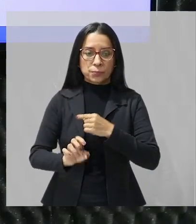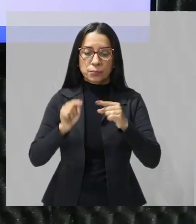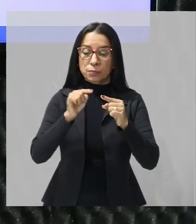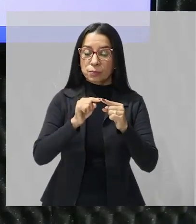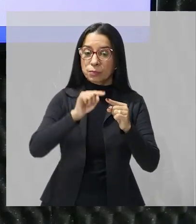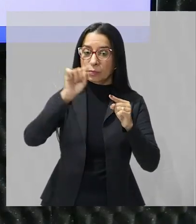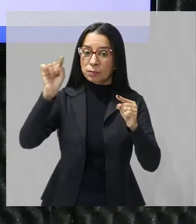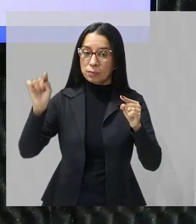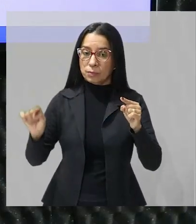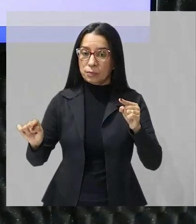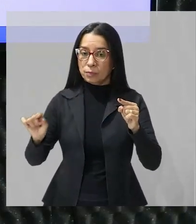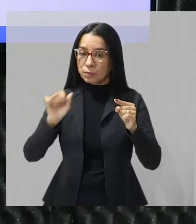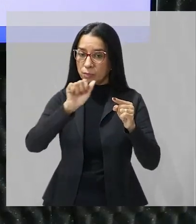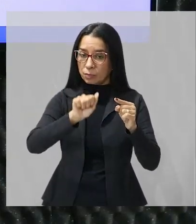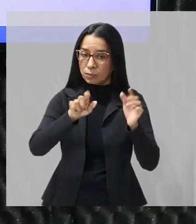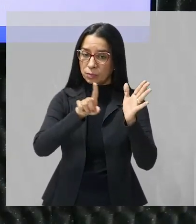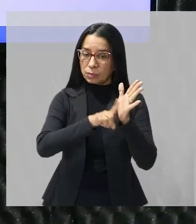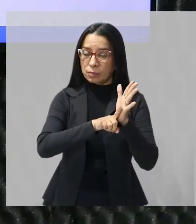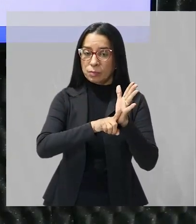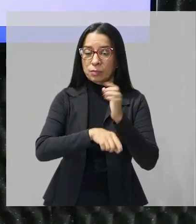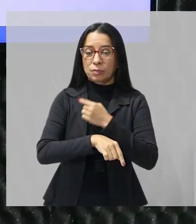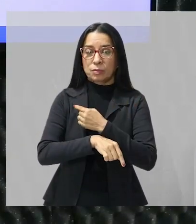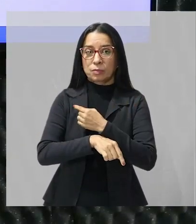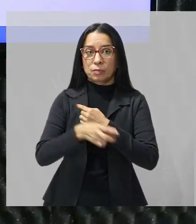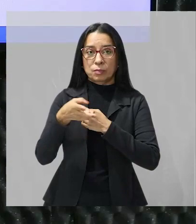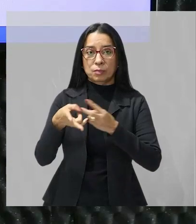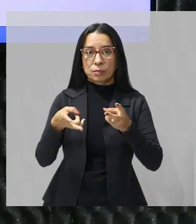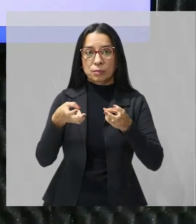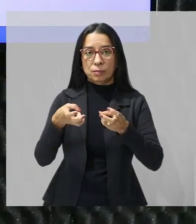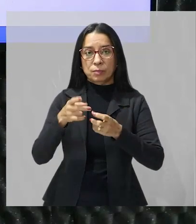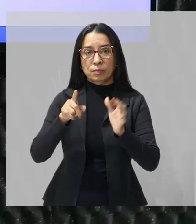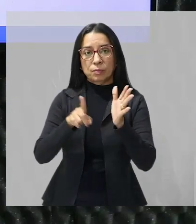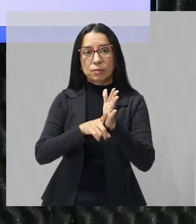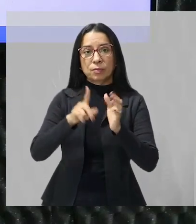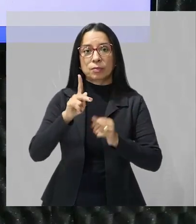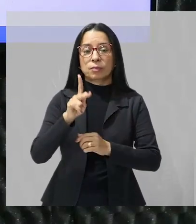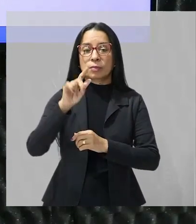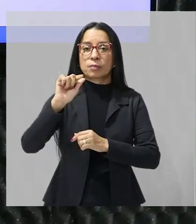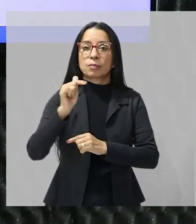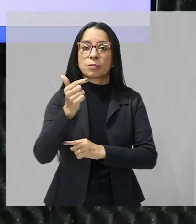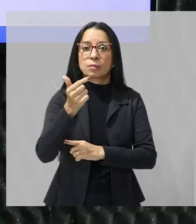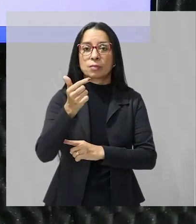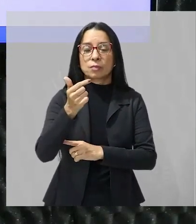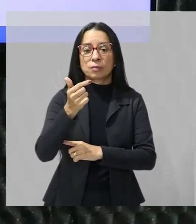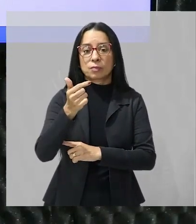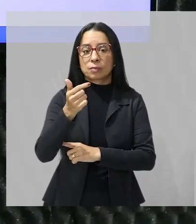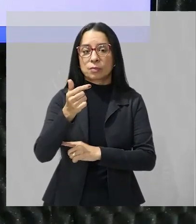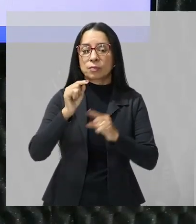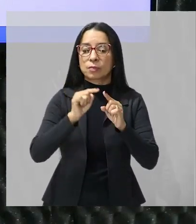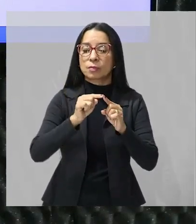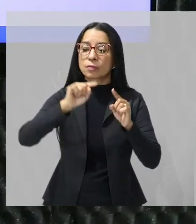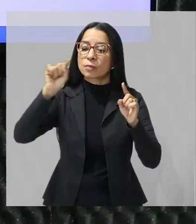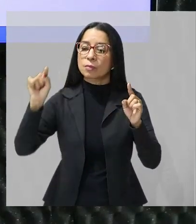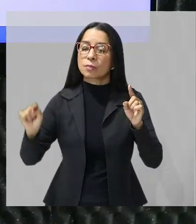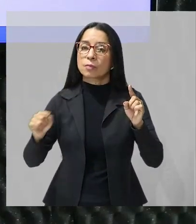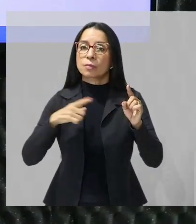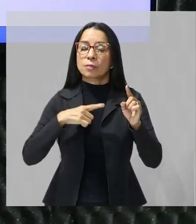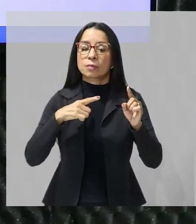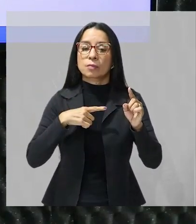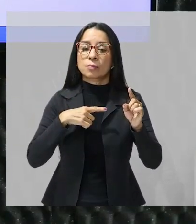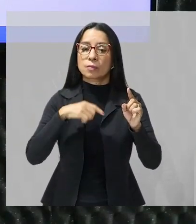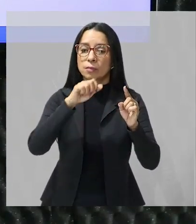A dela é negativo. Você está percebendo bem aqui, ó, menos K ao quadrado. Quando a parábola tem o